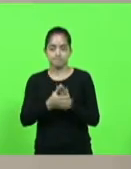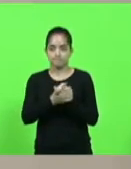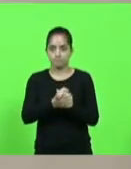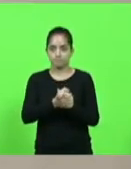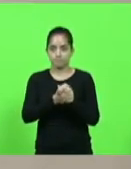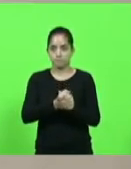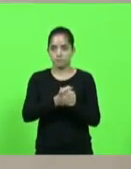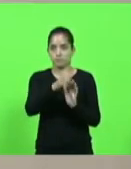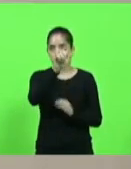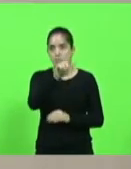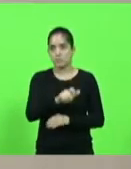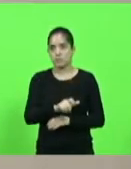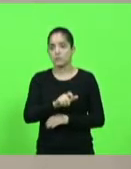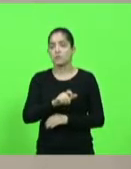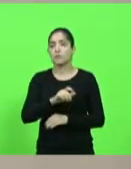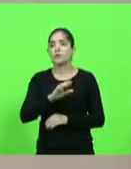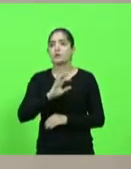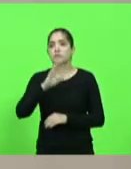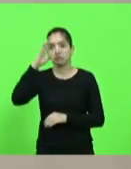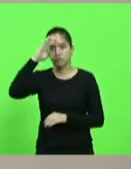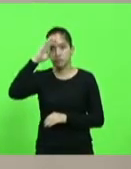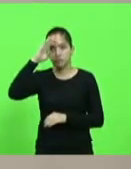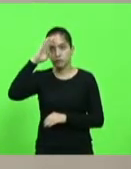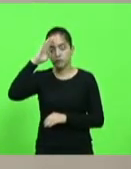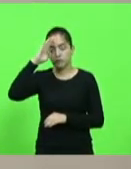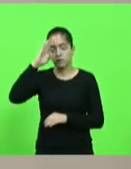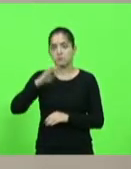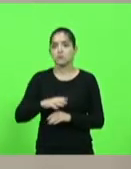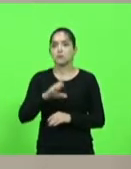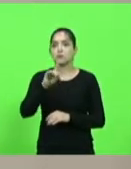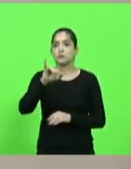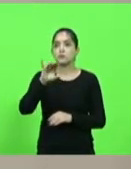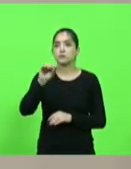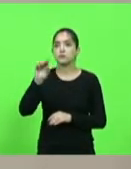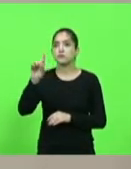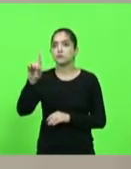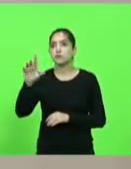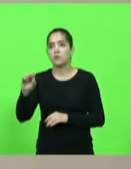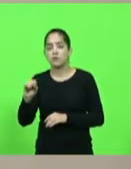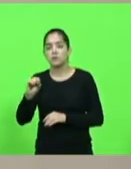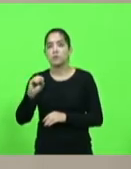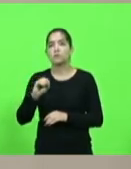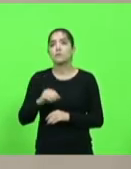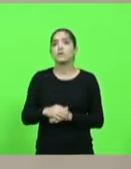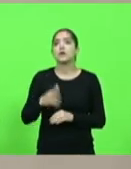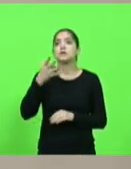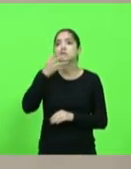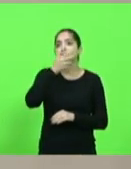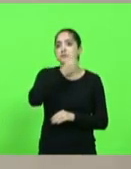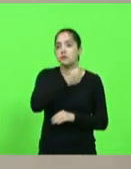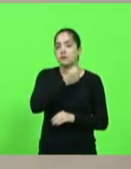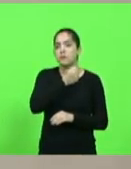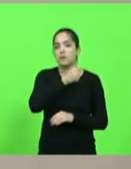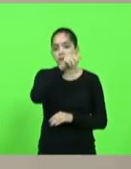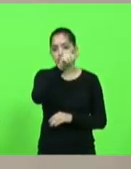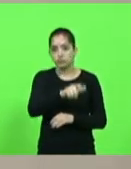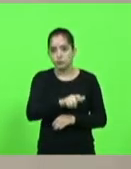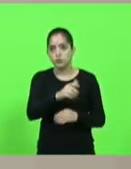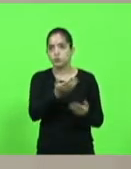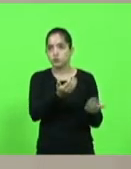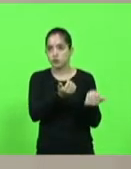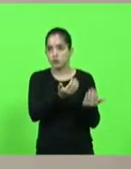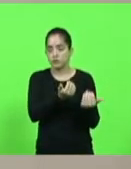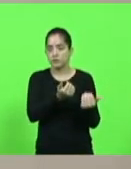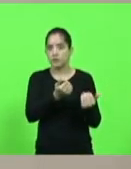soldados Diogo Reis de Souza e Marco Aurélio Fernandes, pelo ato de bravura ao salvamento de um adolescente no município de Rio